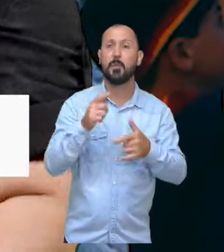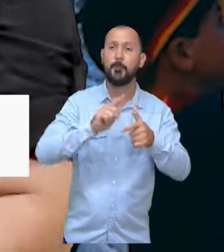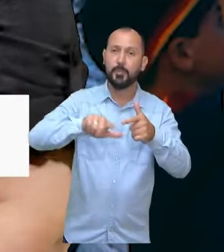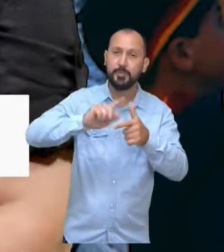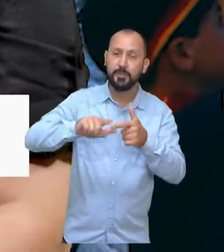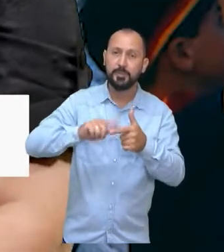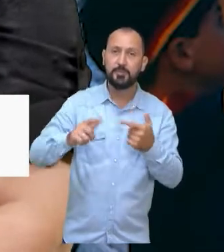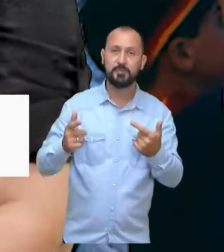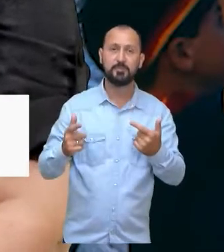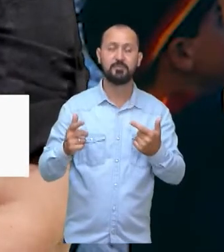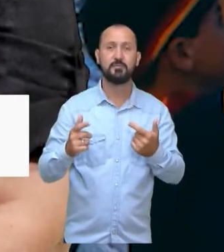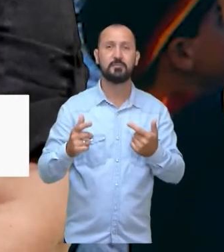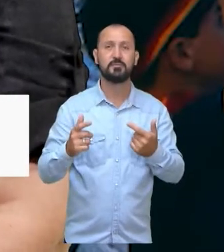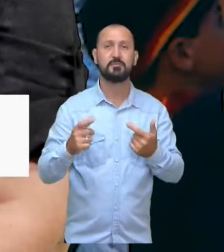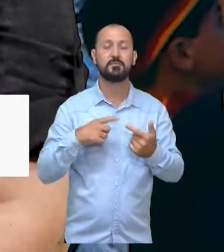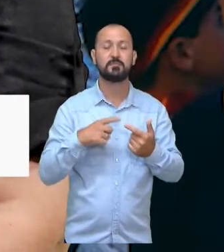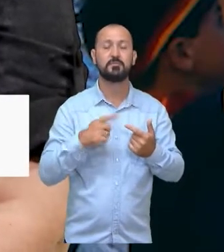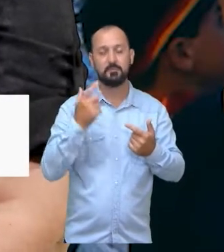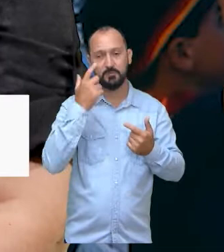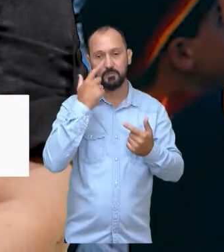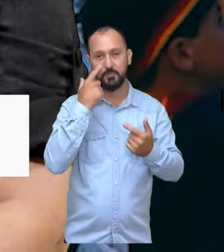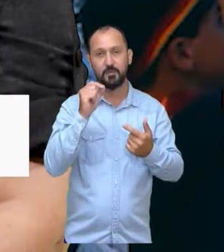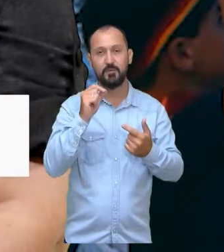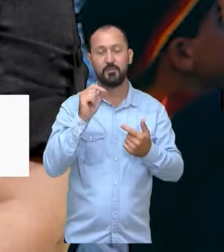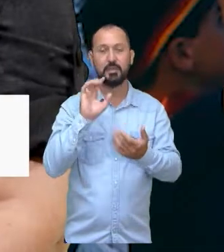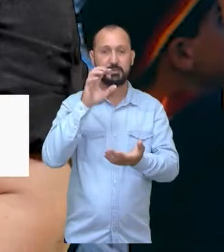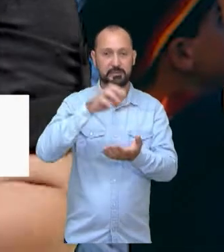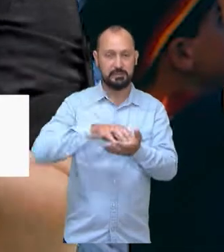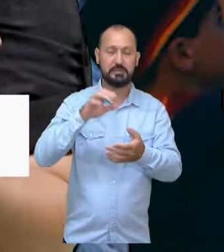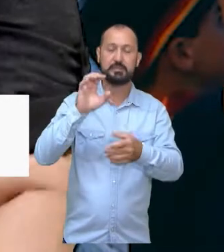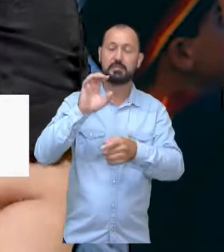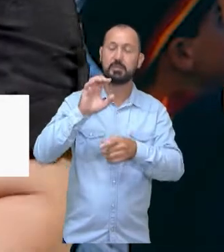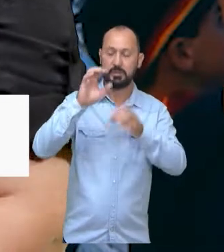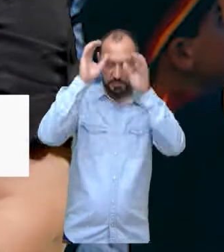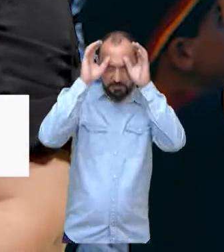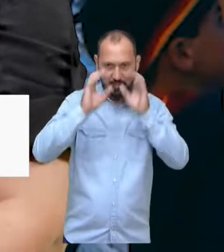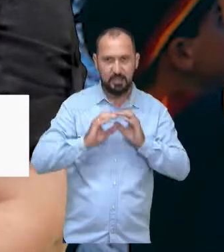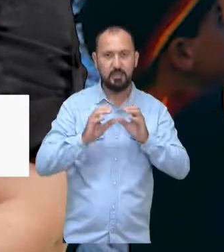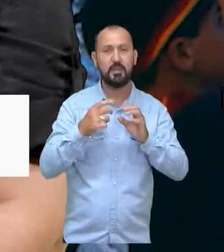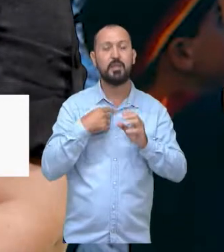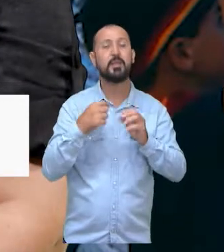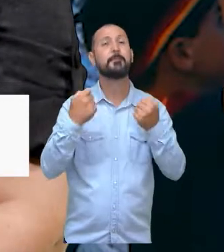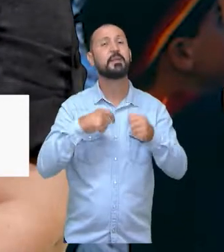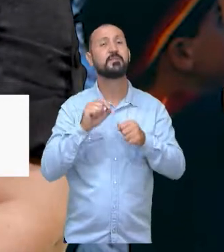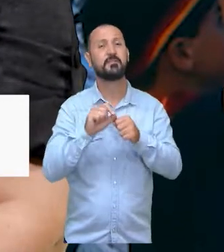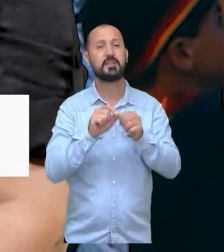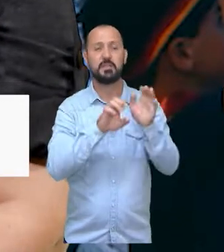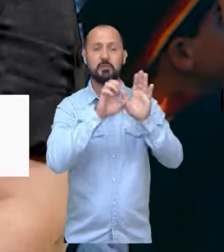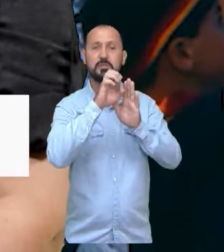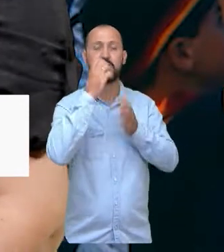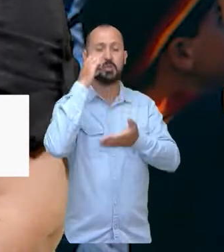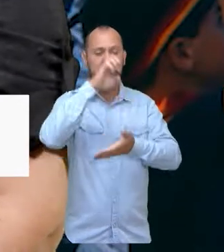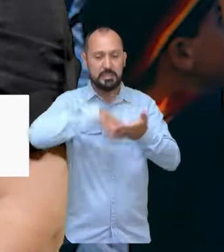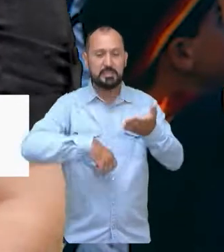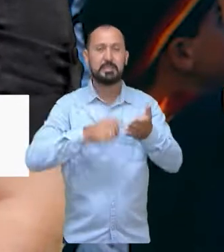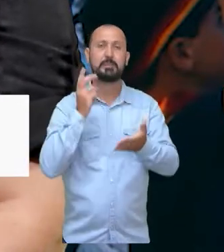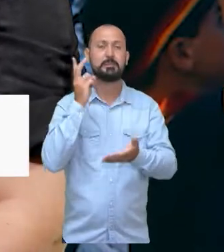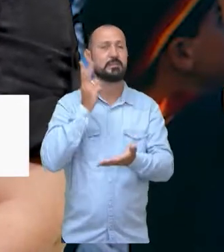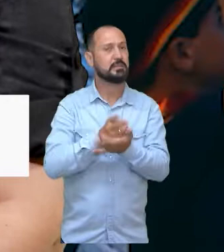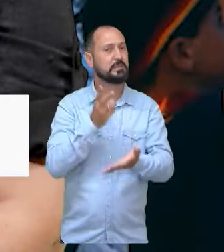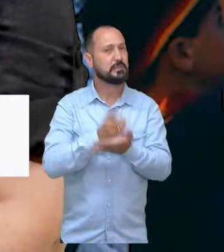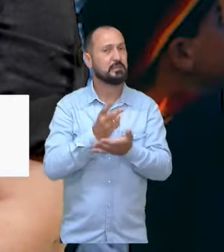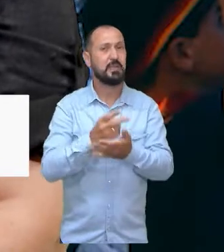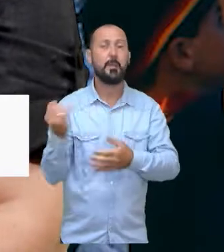problema, acesse também ali o Centro de Cidadania e não deixe de fazer os seus exames regulares. Isso é fundamental para a